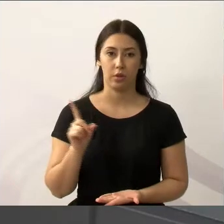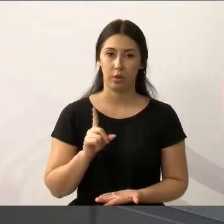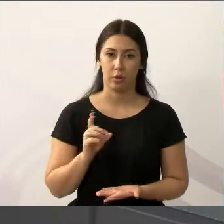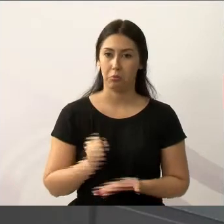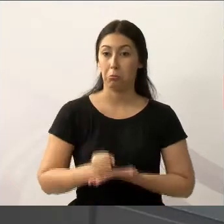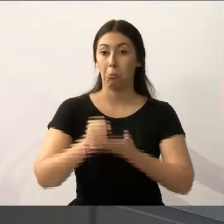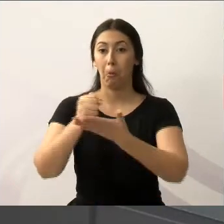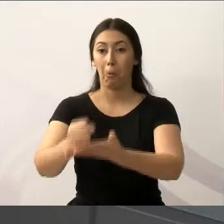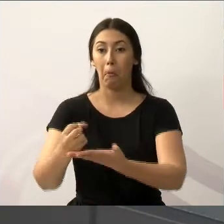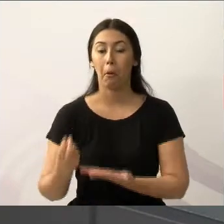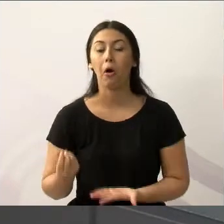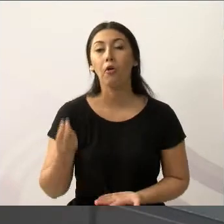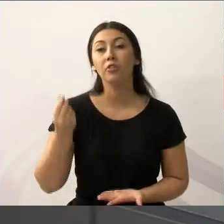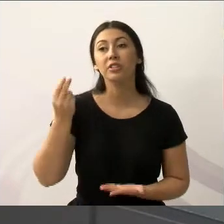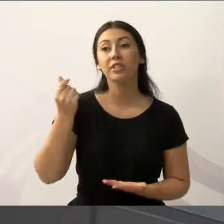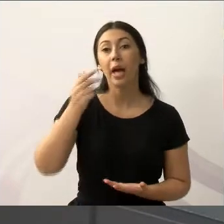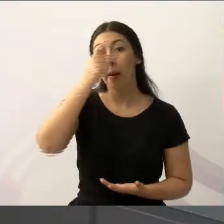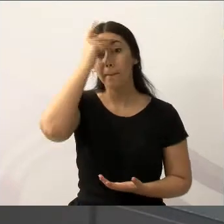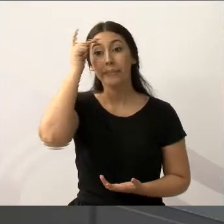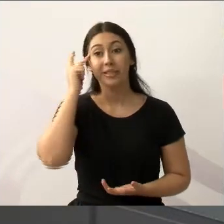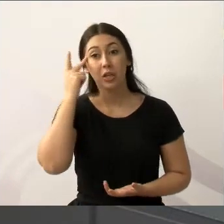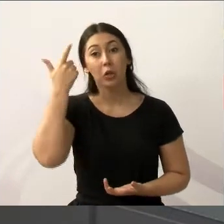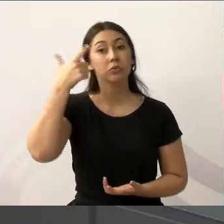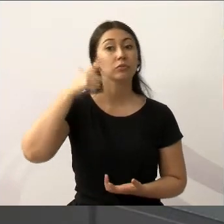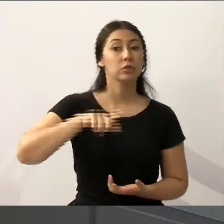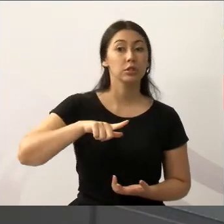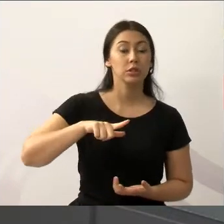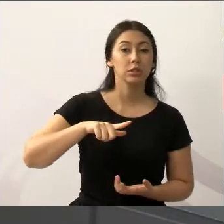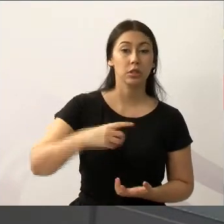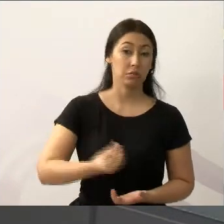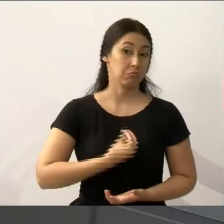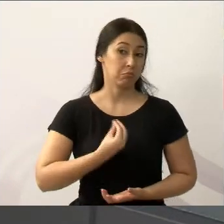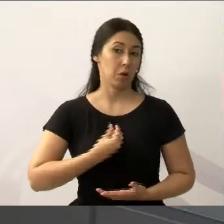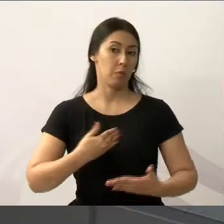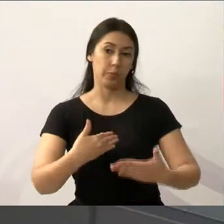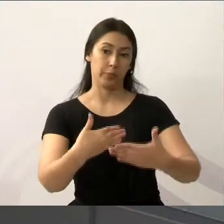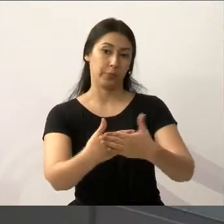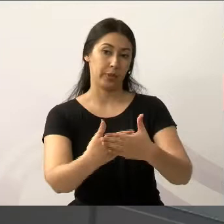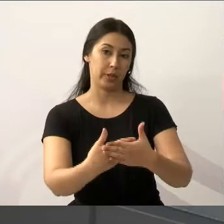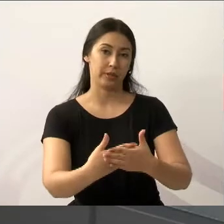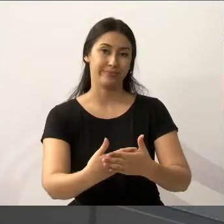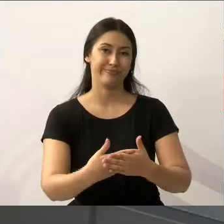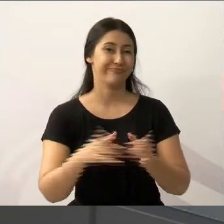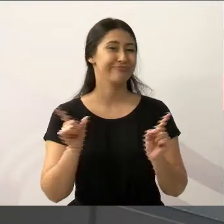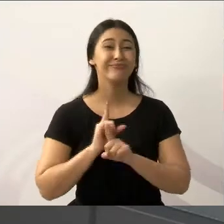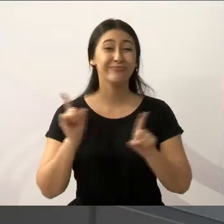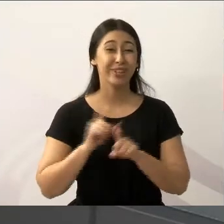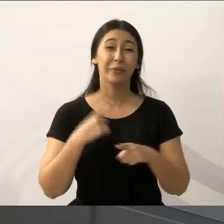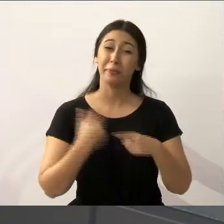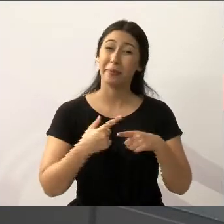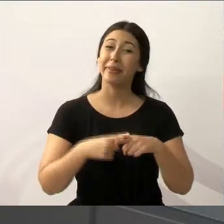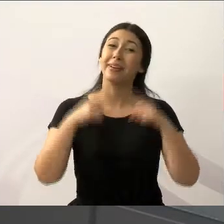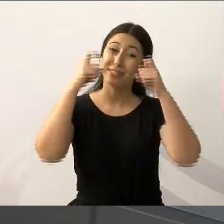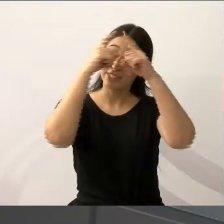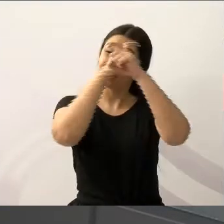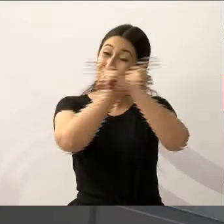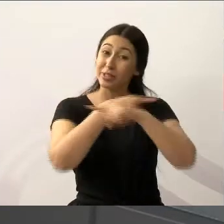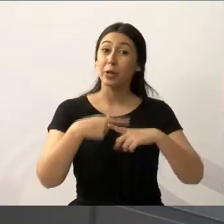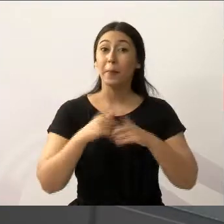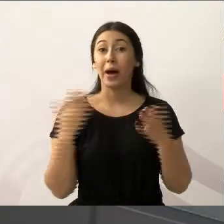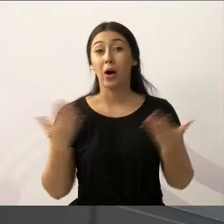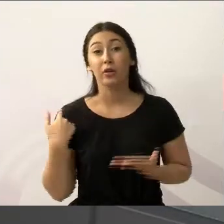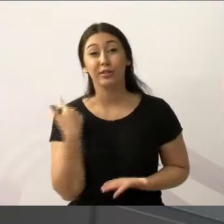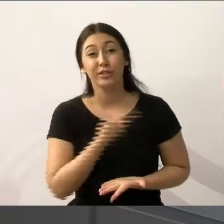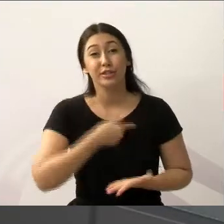subsídio financeiro para que a pessoa economicamente se mantenha, porque a gente sabe que vai ser frágil essa situação. O que nós estamos votando aqui hoje é